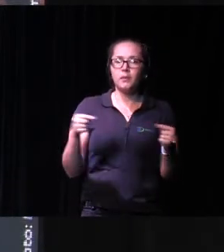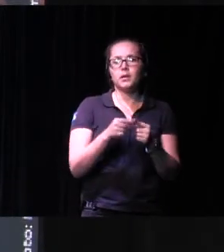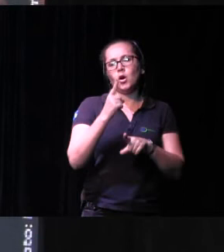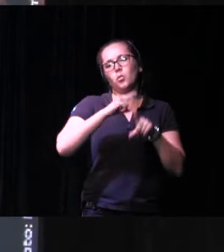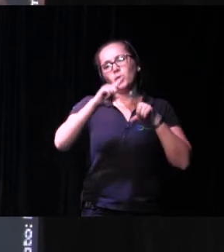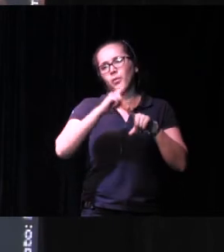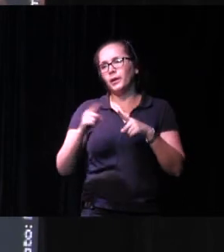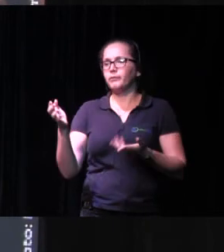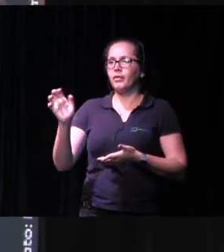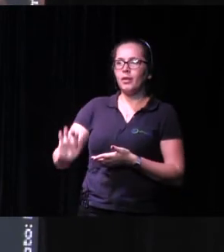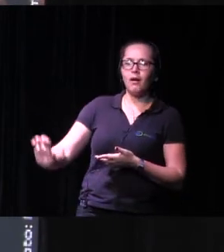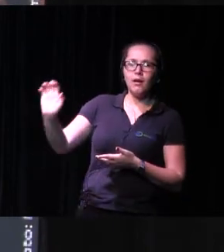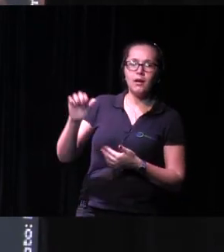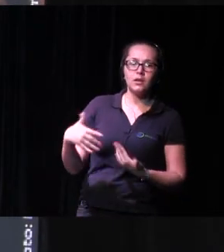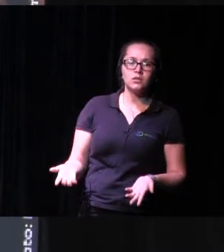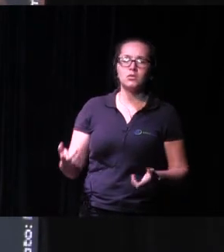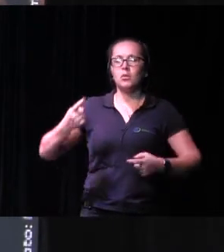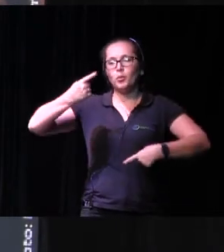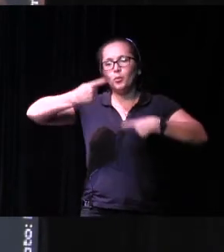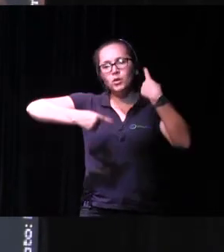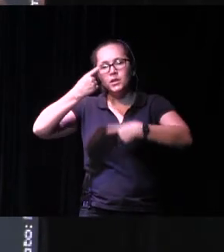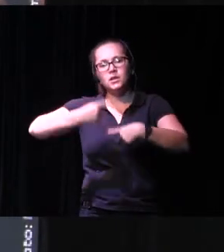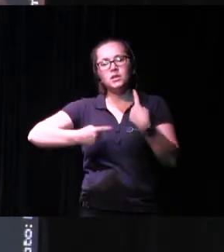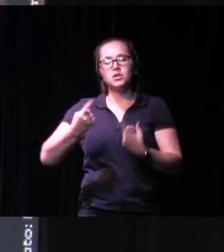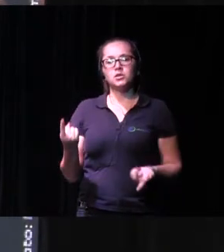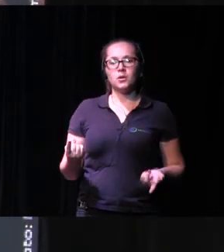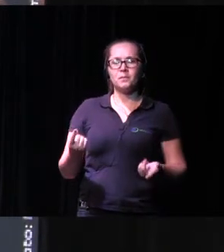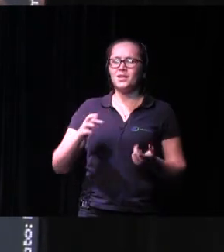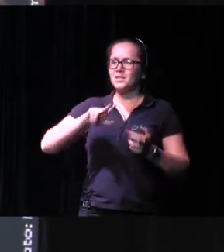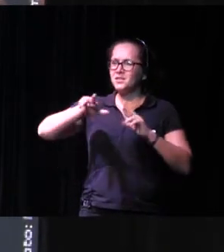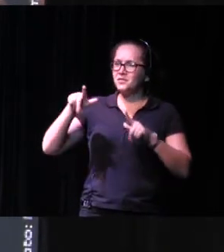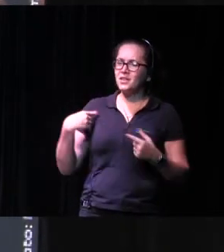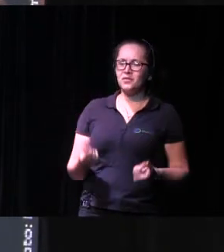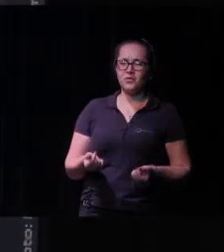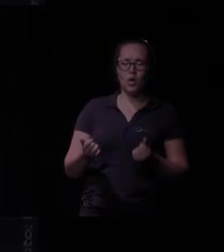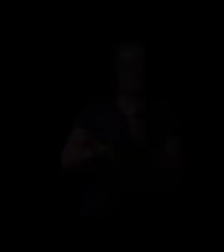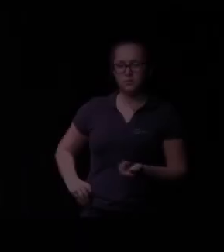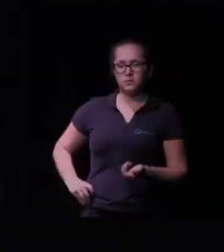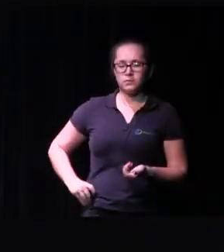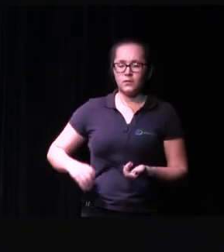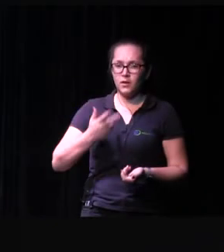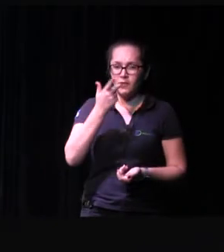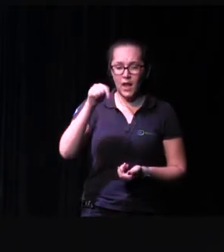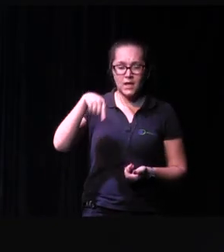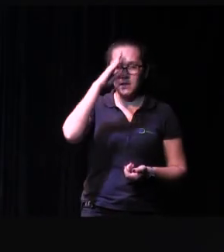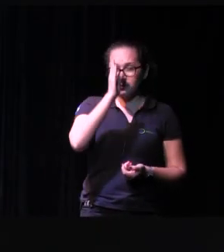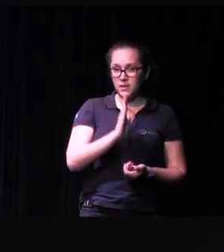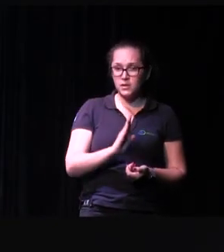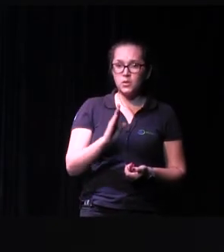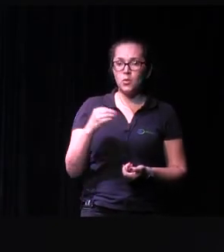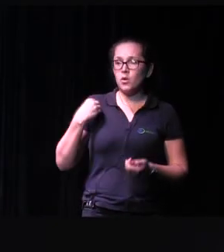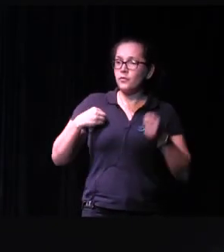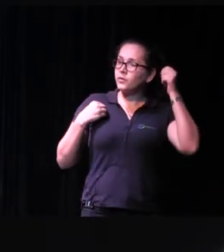político, de quantias e qualidades. Aqui no Brasil, a gente